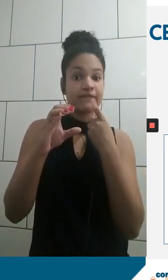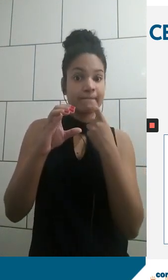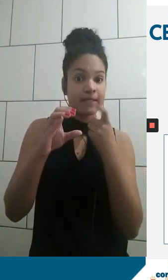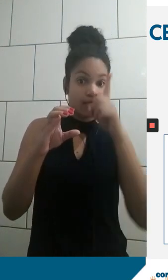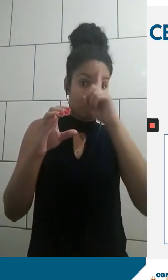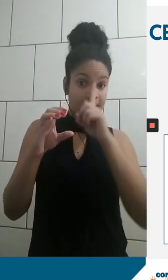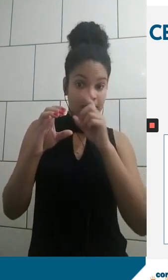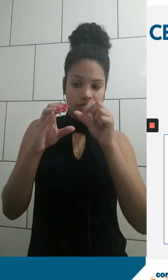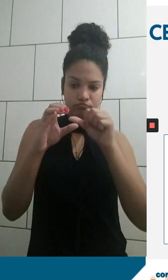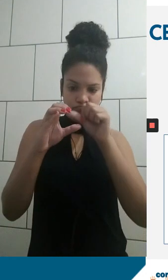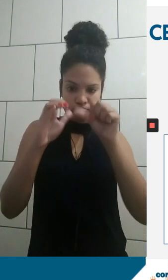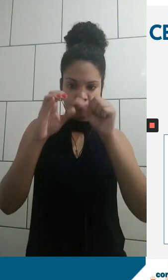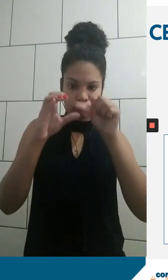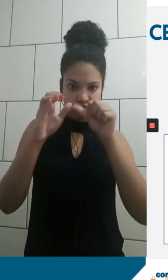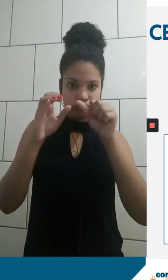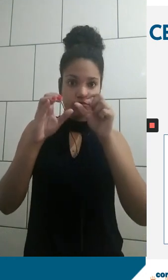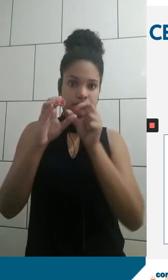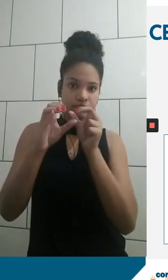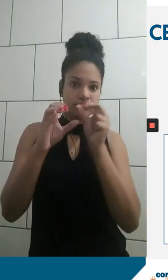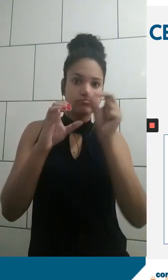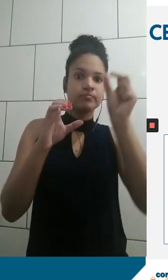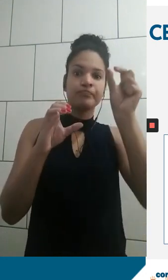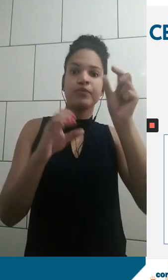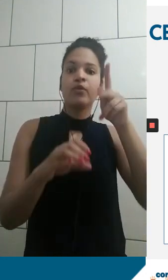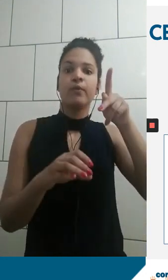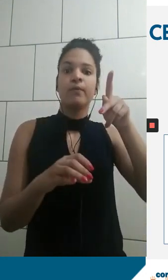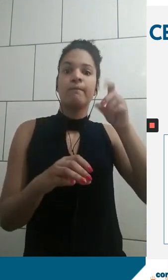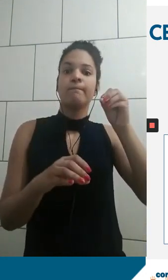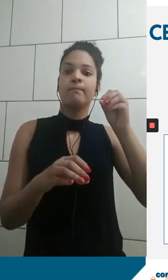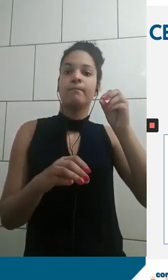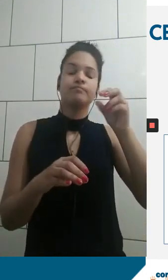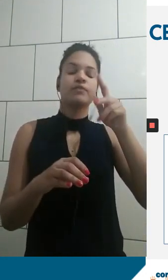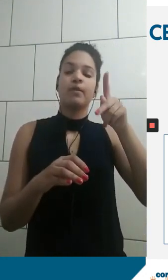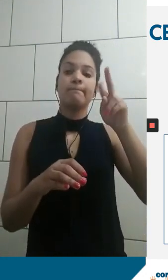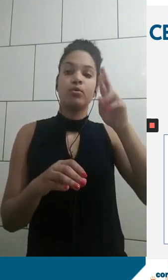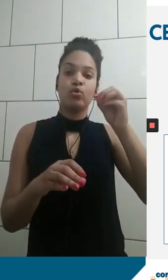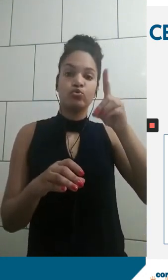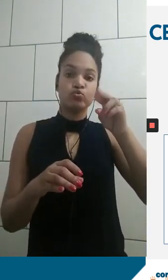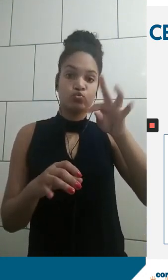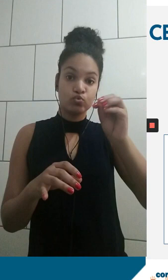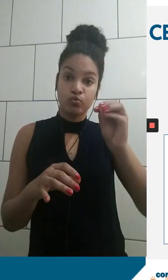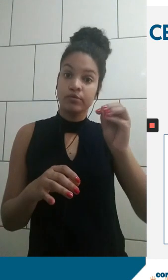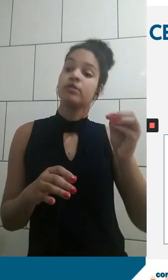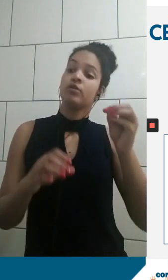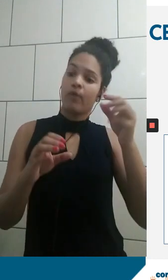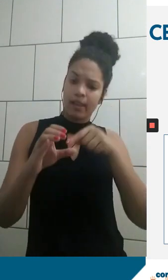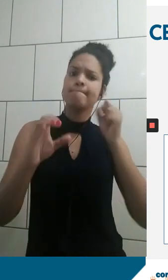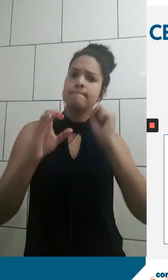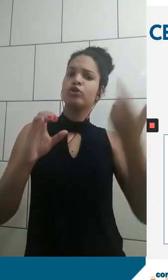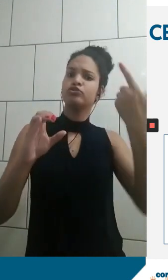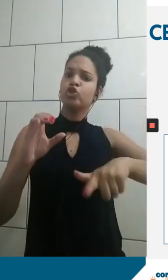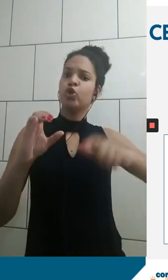produto. E a enzima torna-se livre para catalisar uma nova reação. Está resumido aqui nessas letras. Ó. Enzima